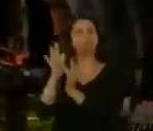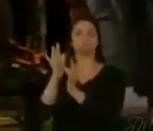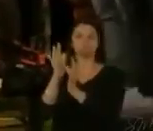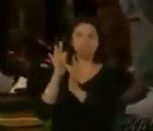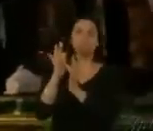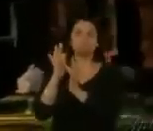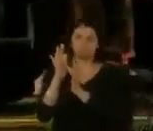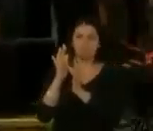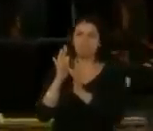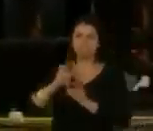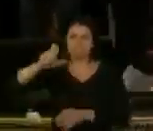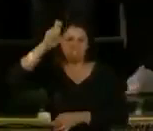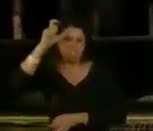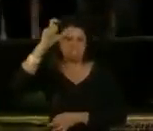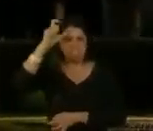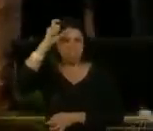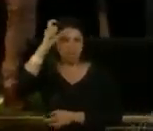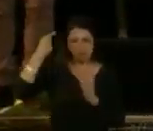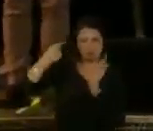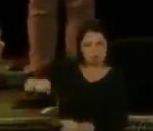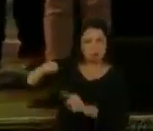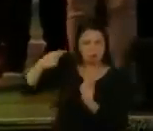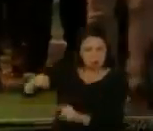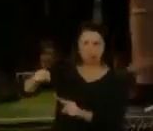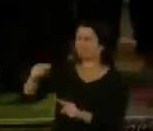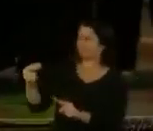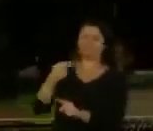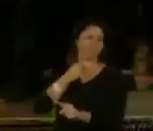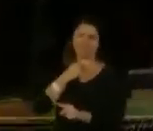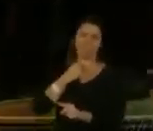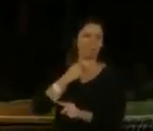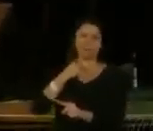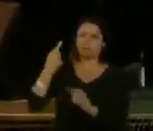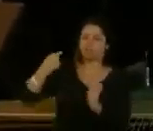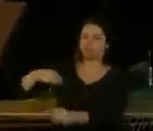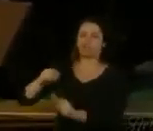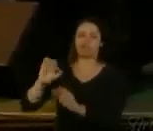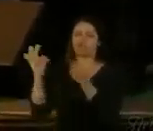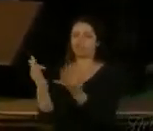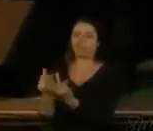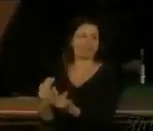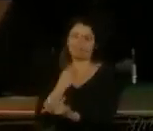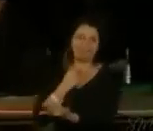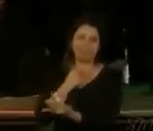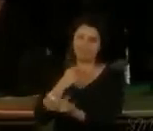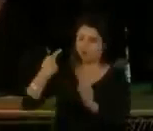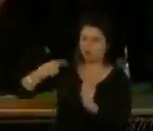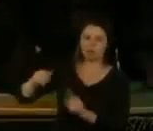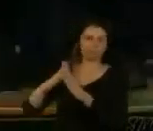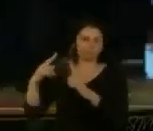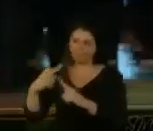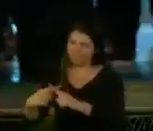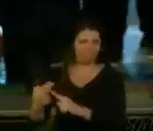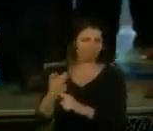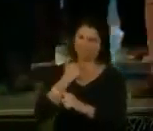as portas do inferno não prevalecerão contra a nossa família, contra a igreja brasileira